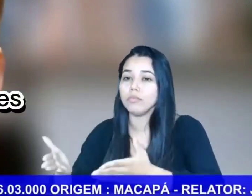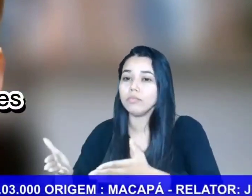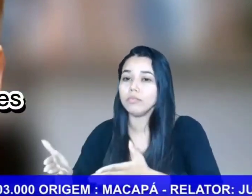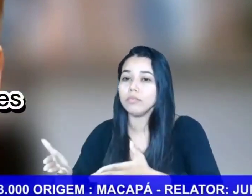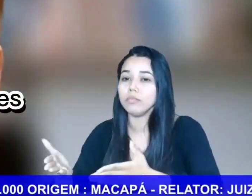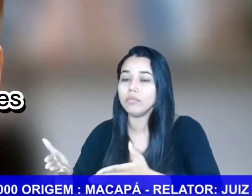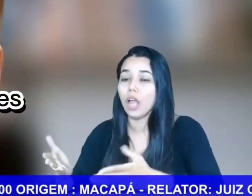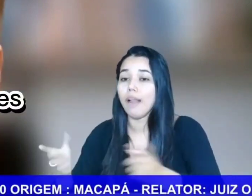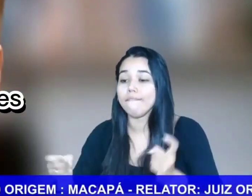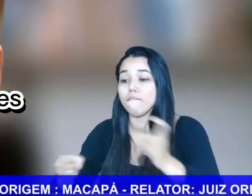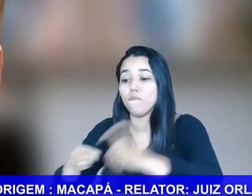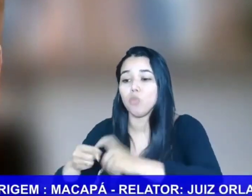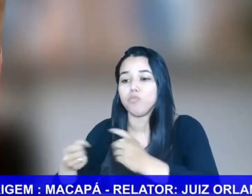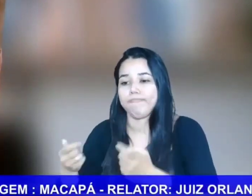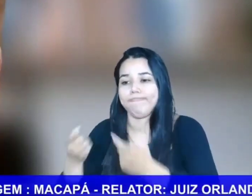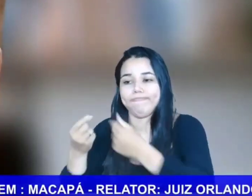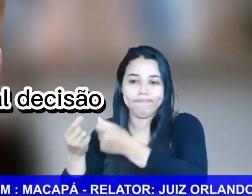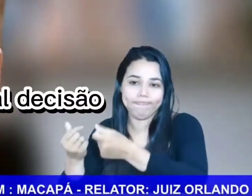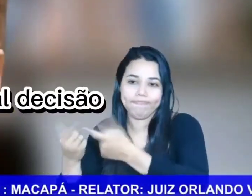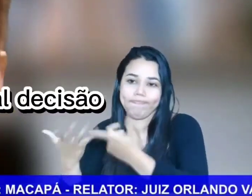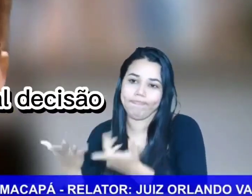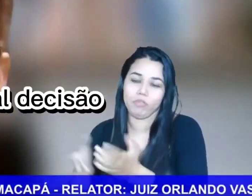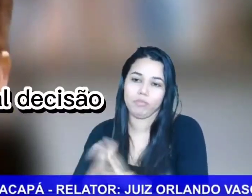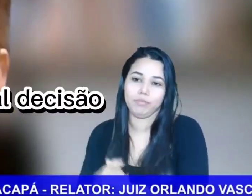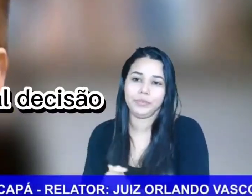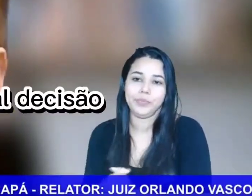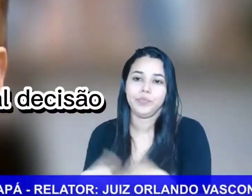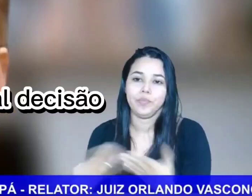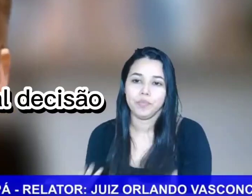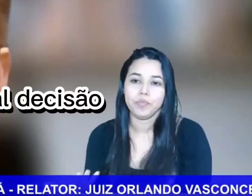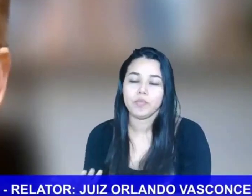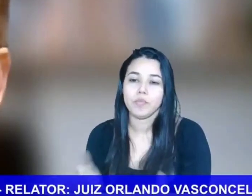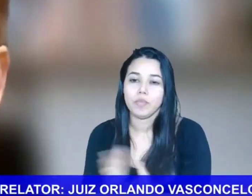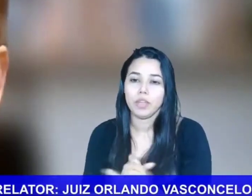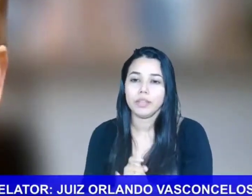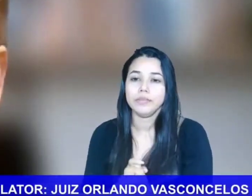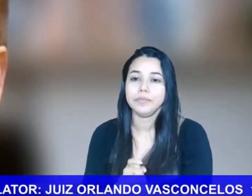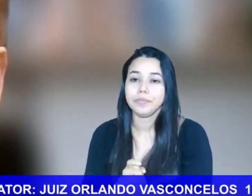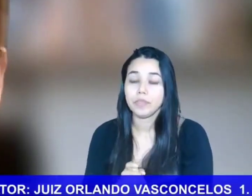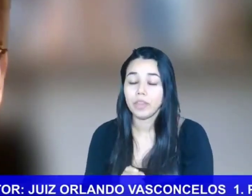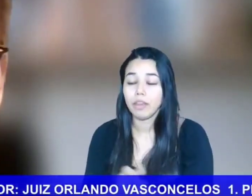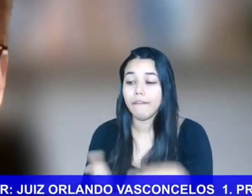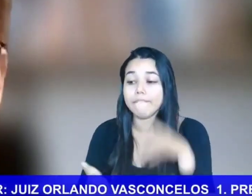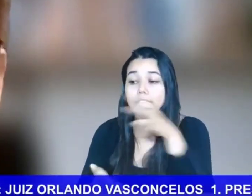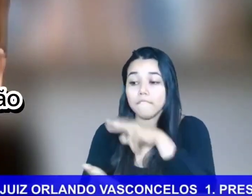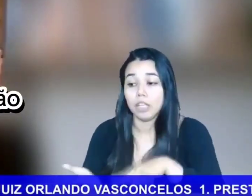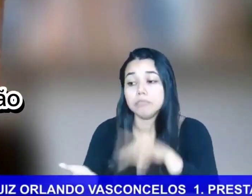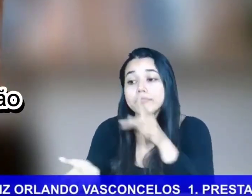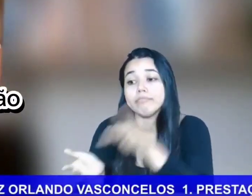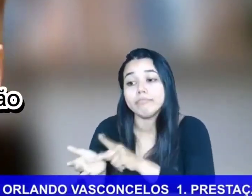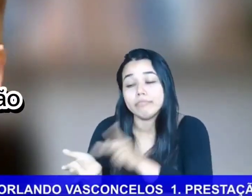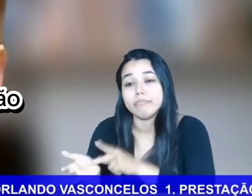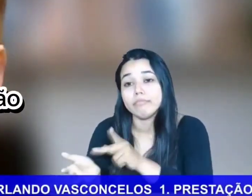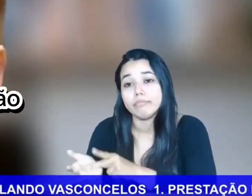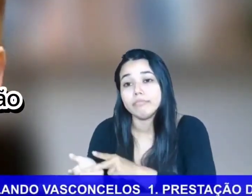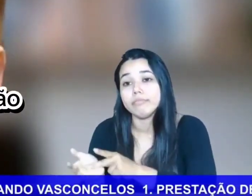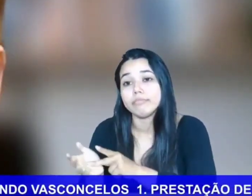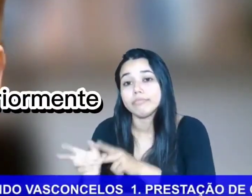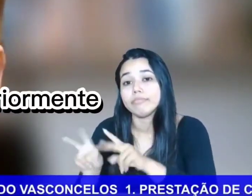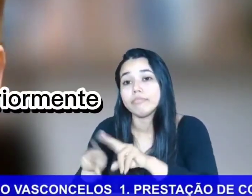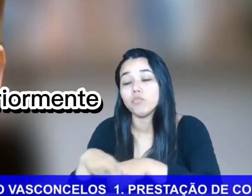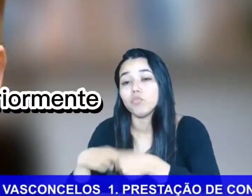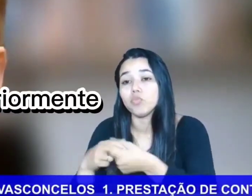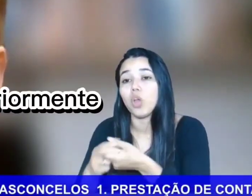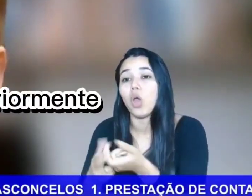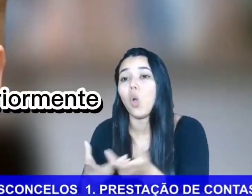da devolução de valores. Todavia, eu penso que pensada tal decisão, haja vista que o fato ensejador da punição